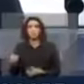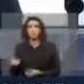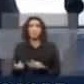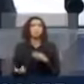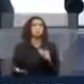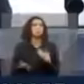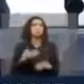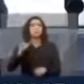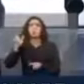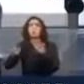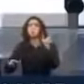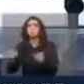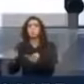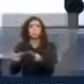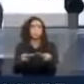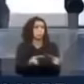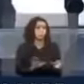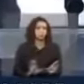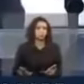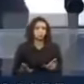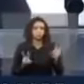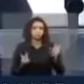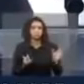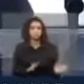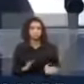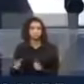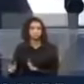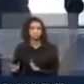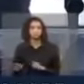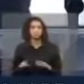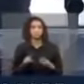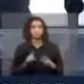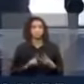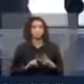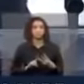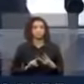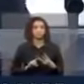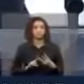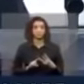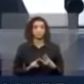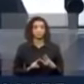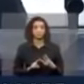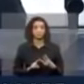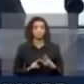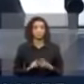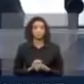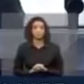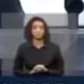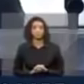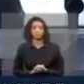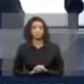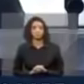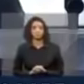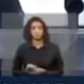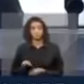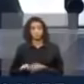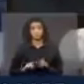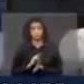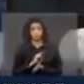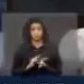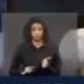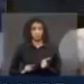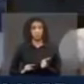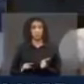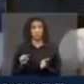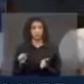favorecido. Fecha aspas. Em terceiro lugar, ministra relatora, ratifica-se esta ação